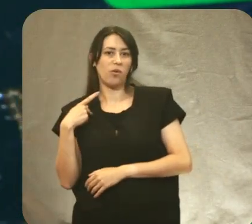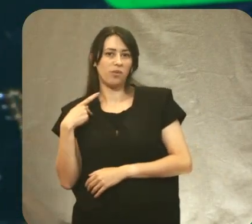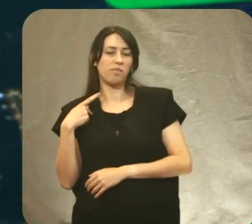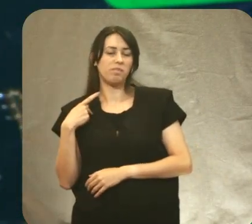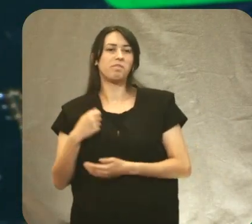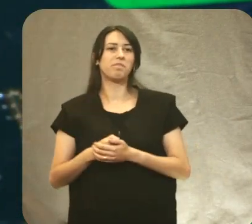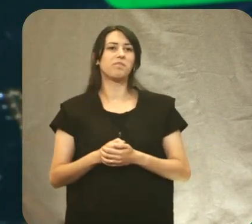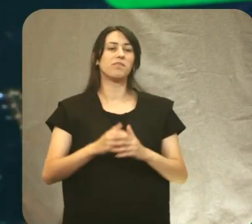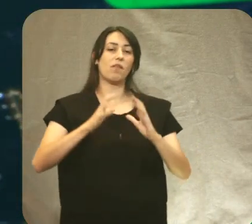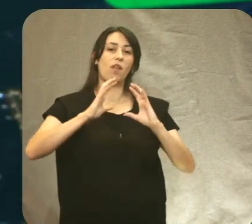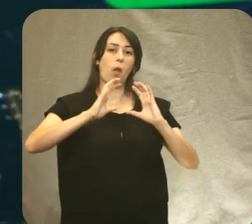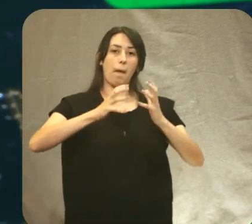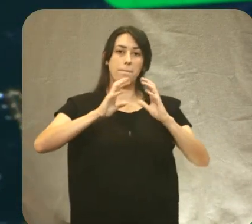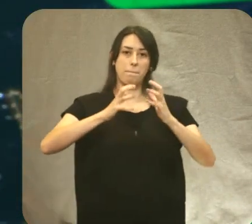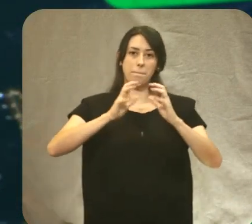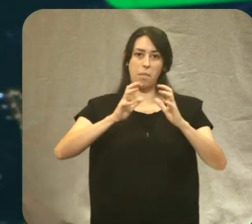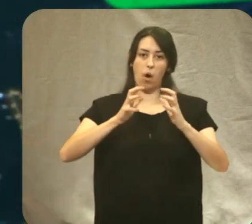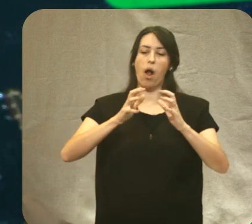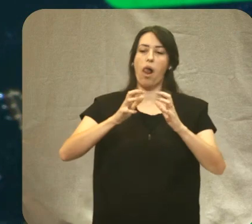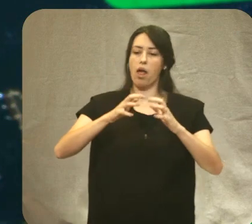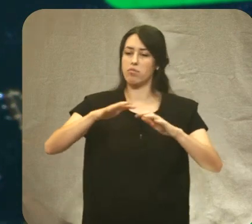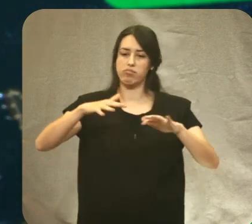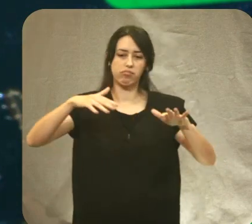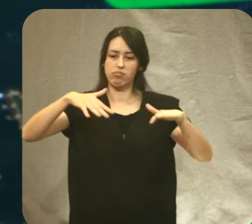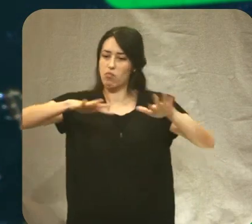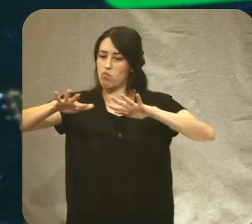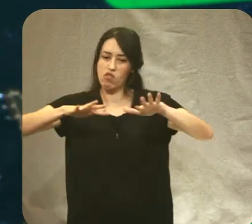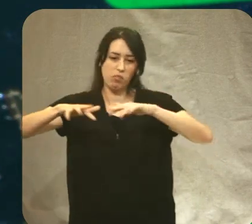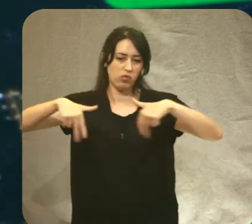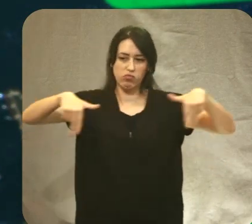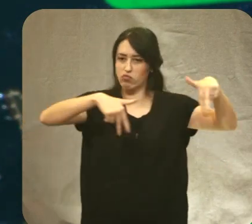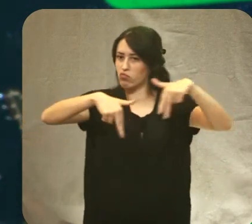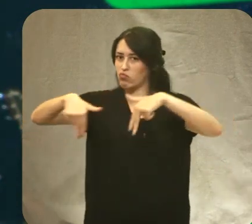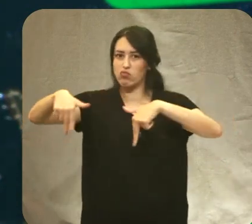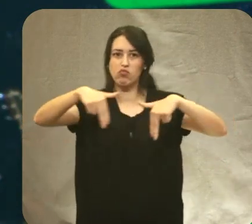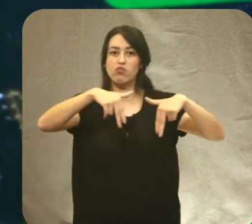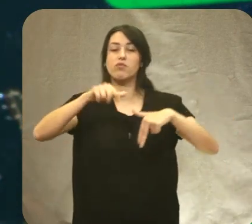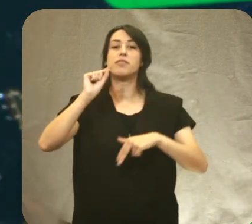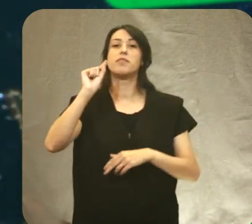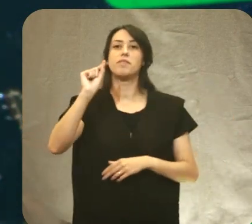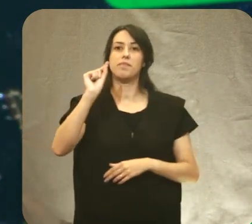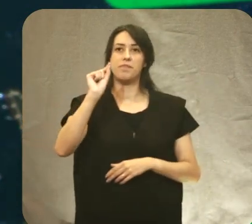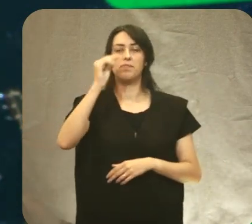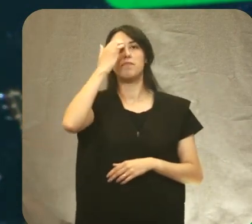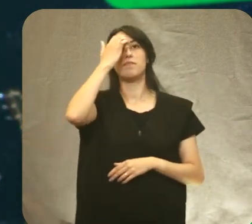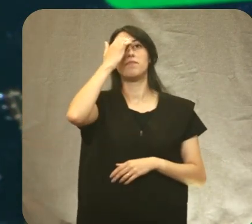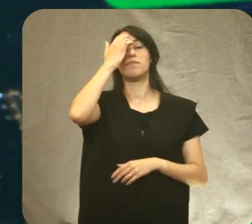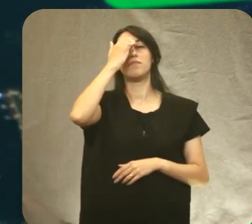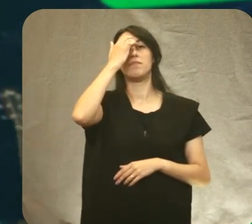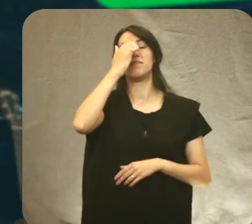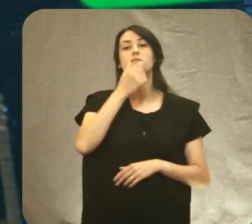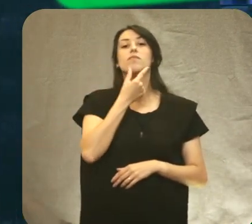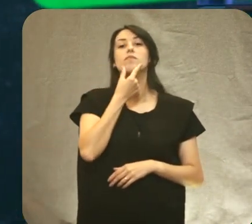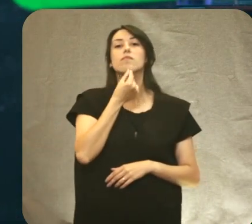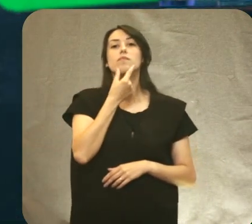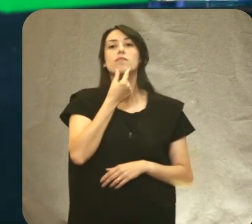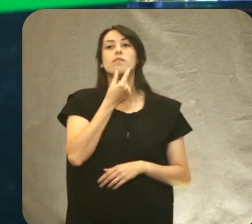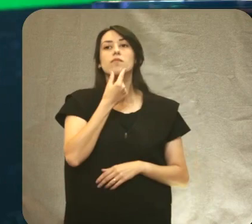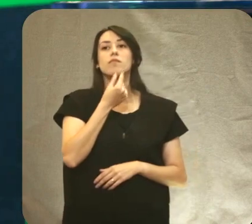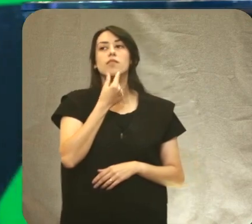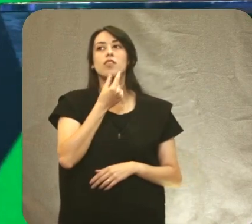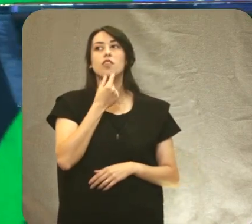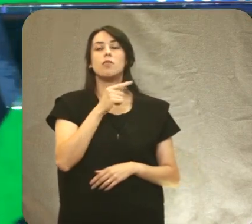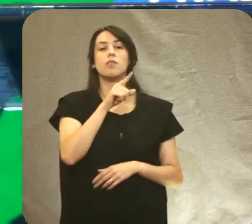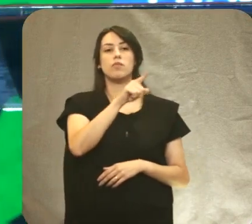A bola foi para a linha de fundo, depois da dividida. Um rapaz veio quando ele estava de costas indo buscar